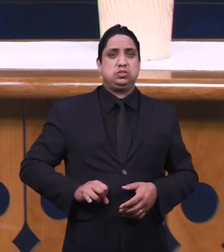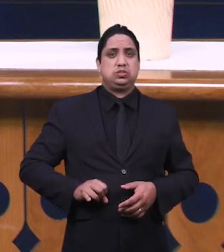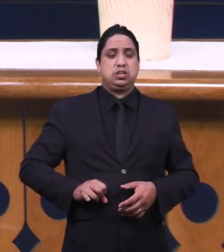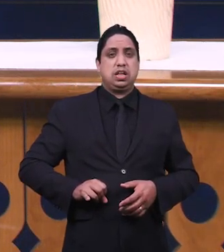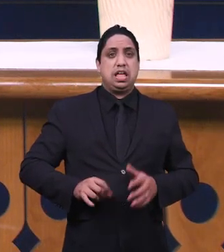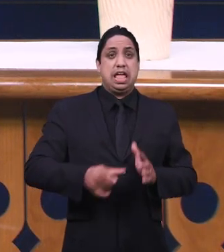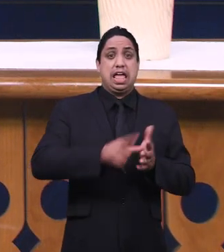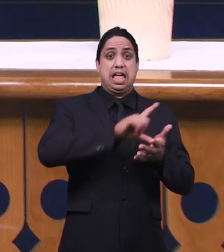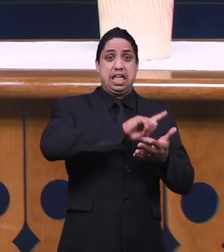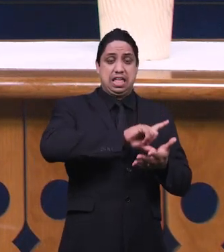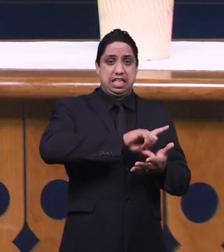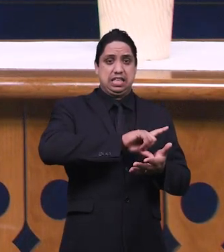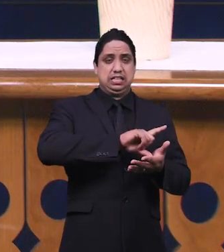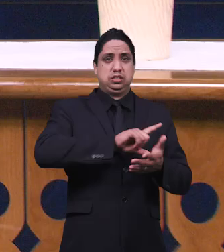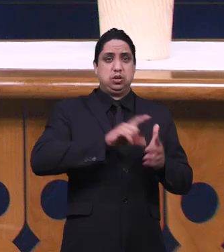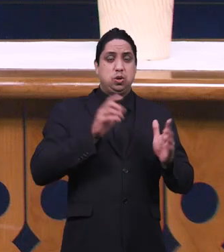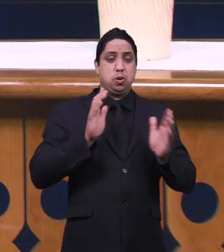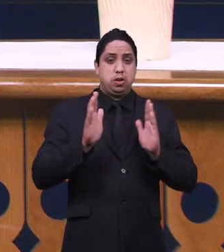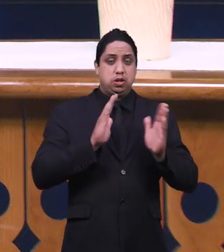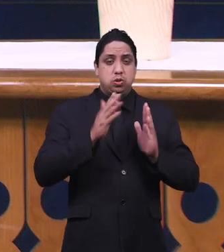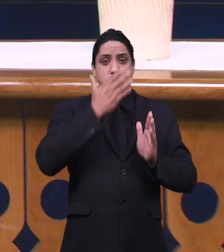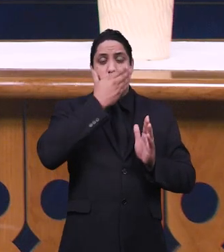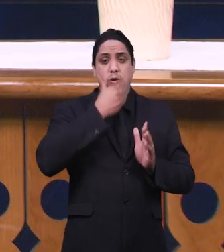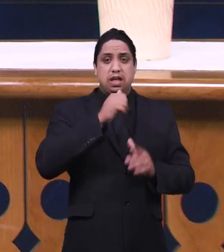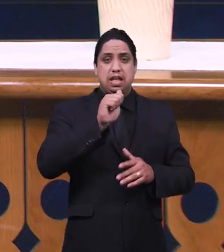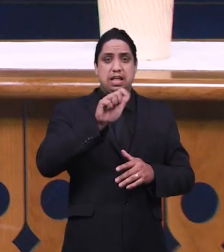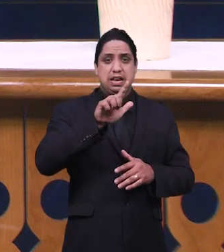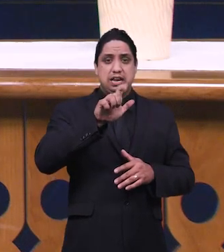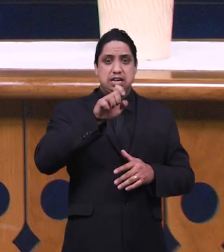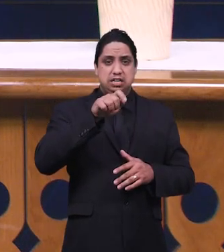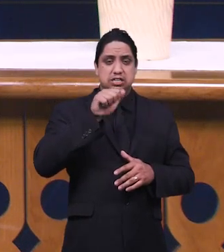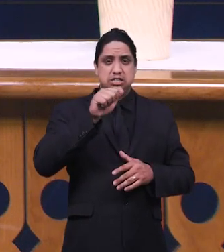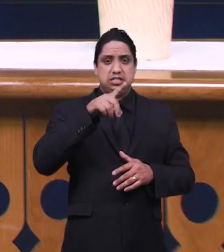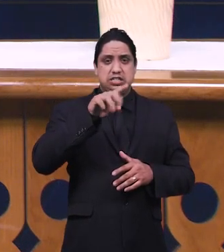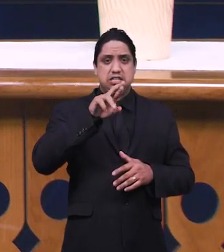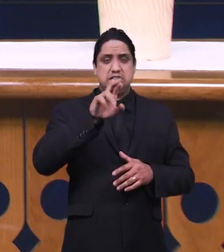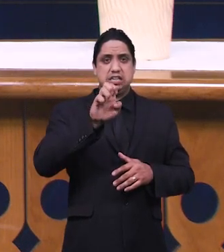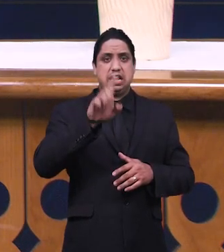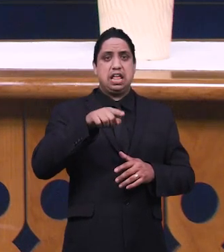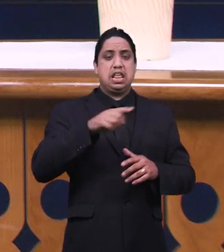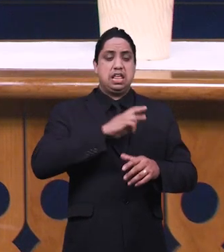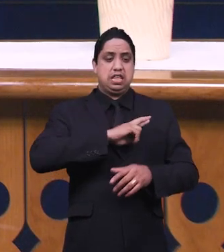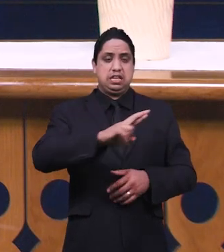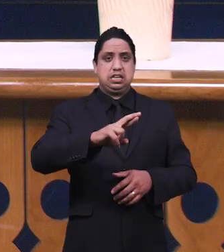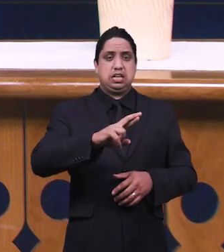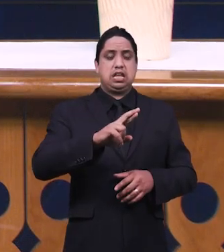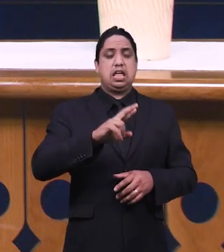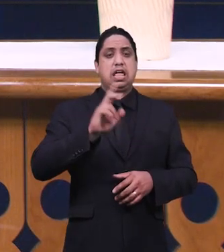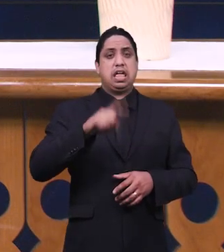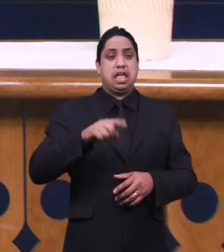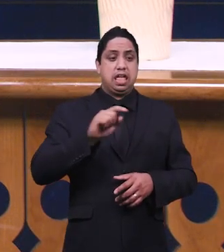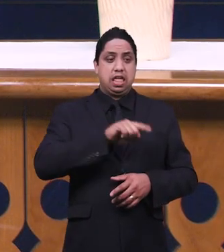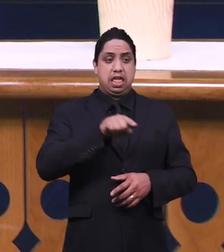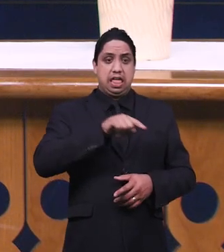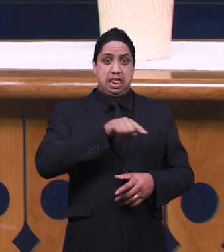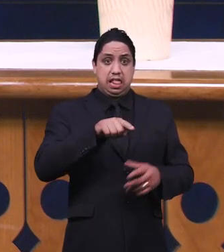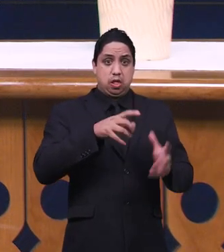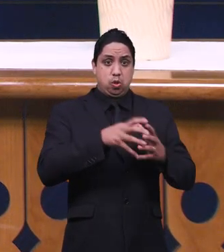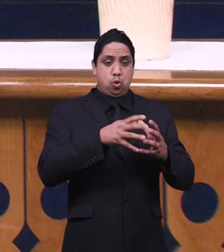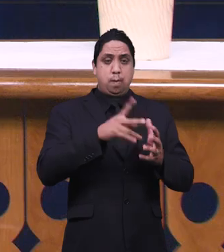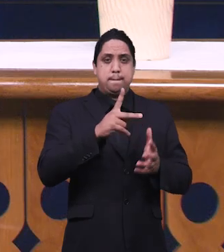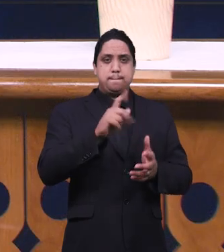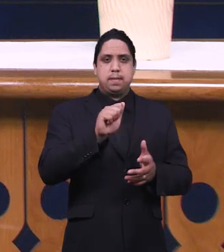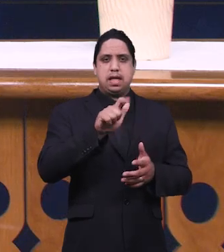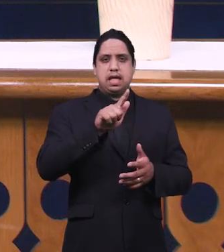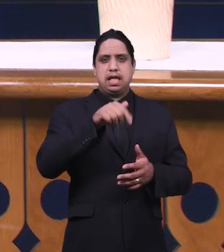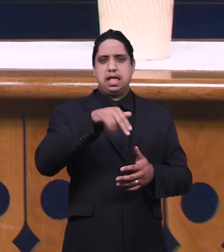que veio antes, durante o período de Alexandre, e a religião que predominava era o paganismo.